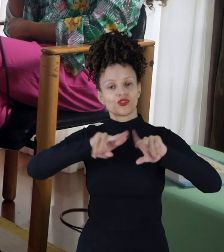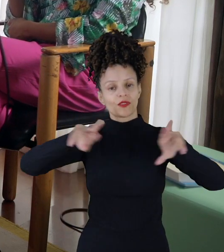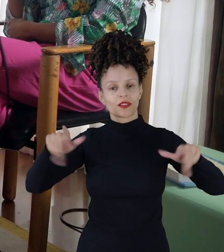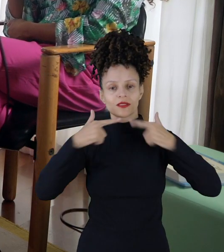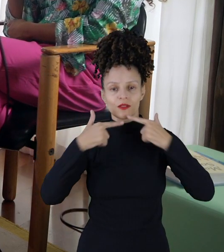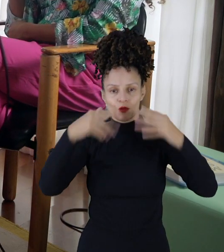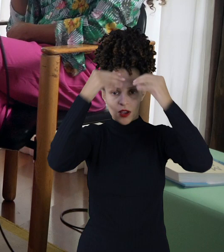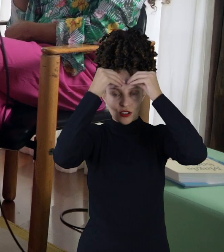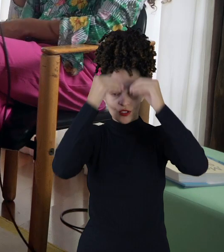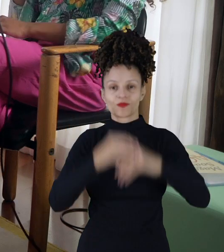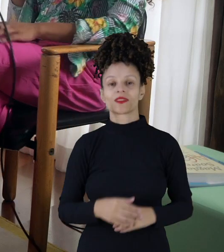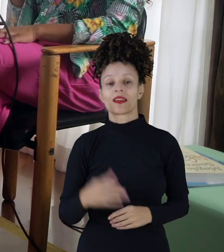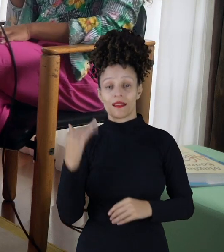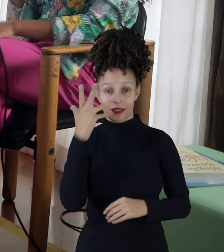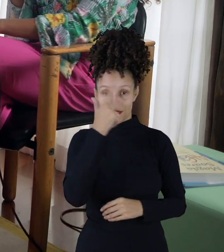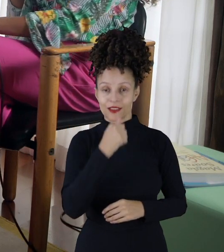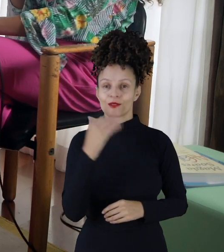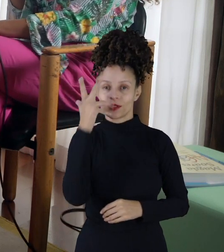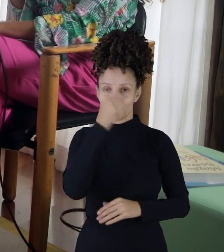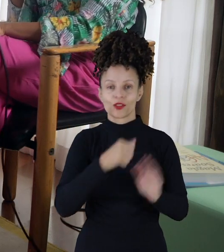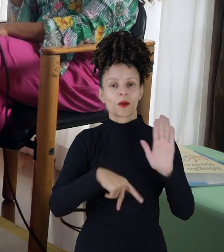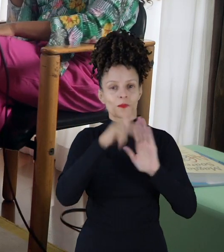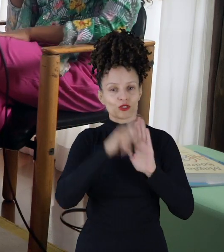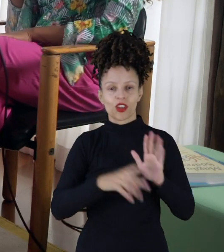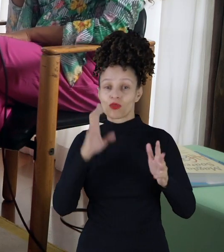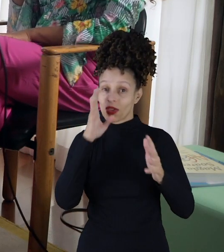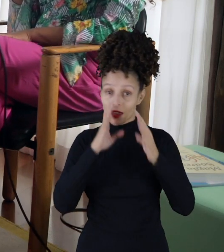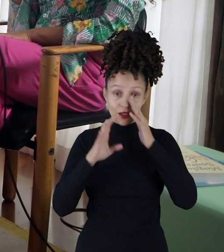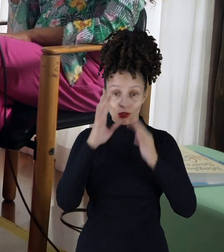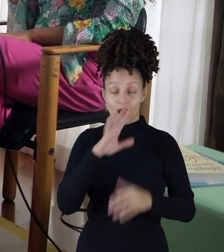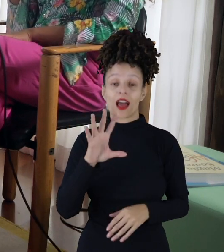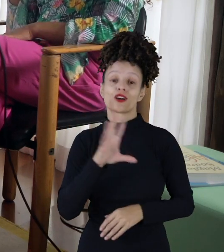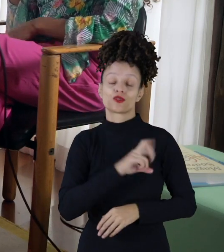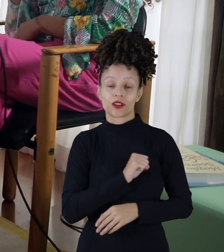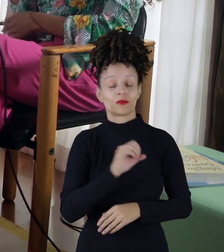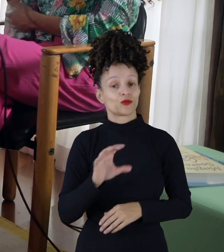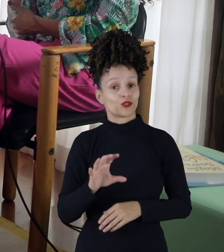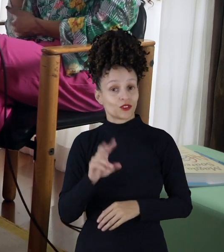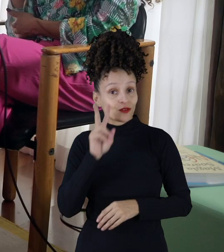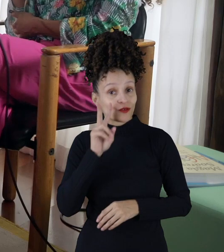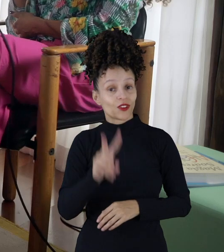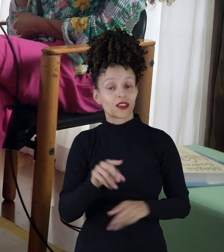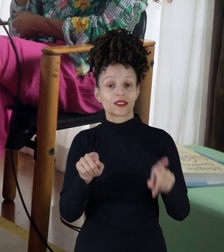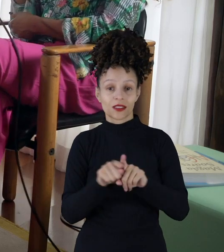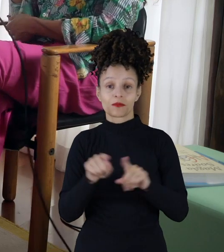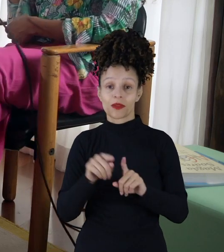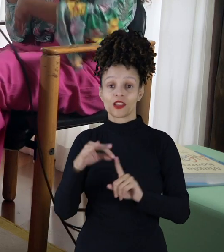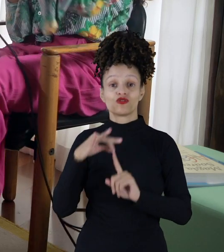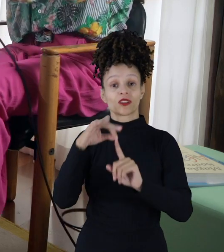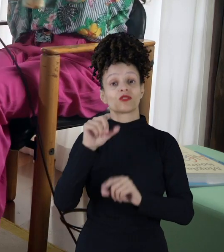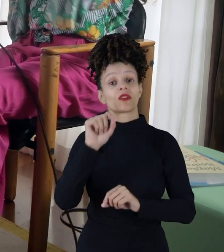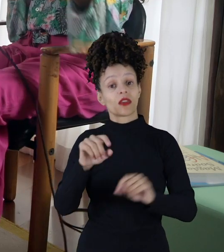diferentes linguagens. Né? Então, que lindo, Célia, lindo. É um projeto encantador. Adoramos ouvir e, inclusive,